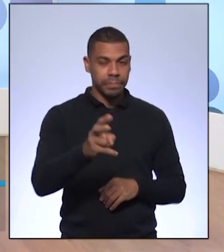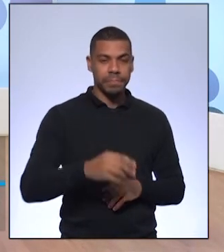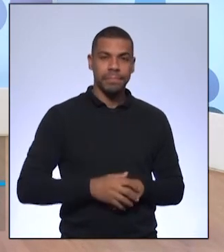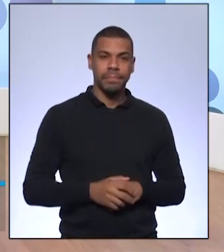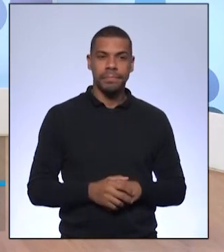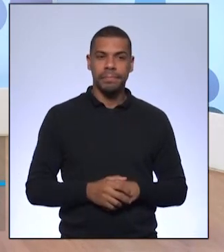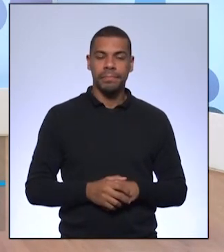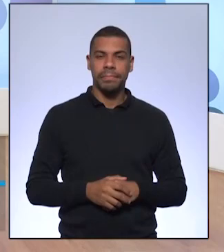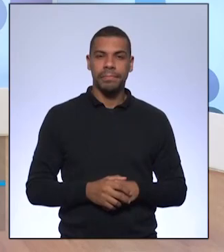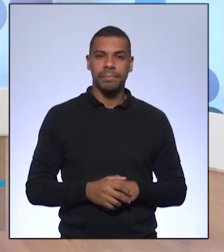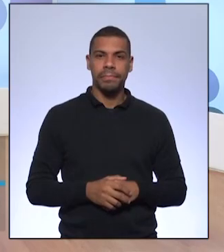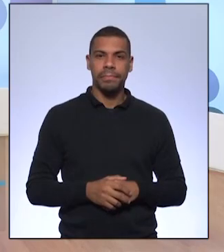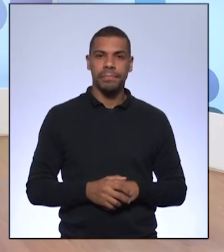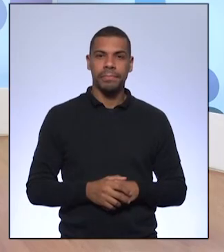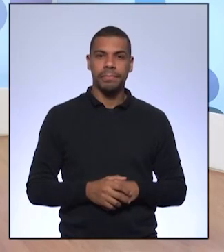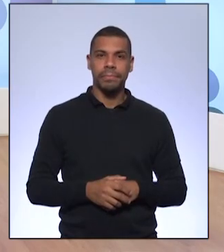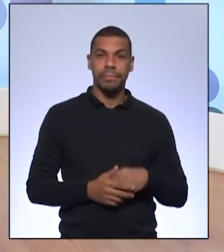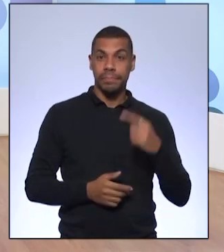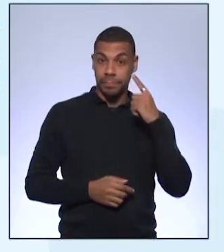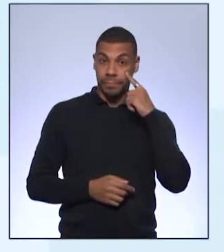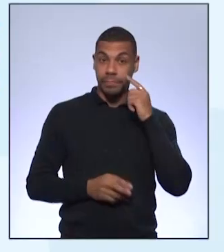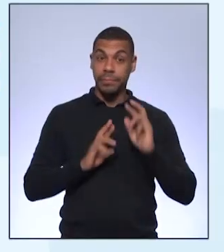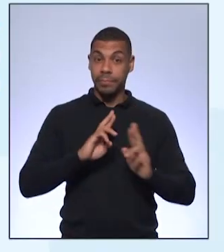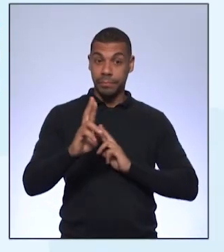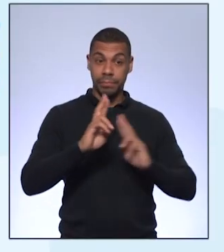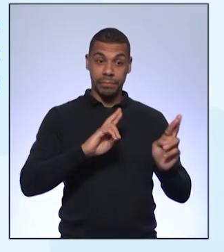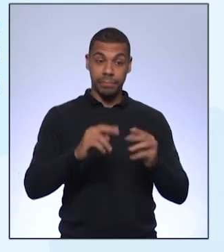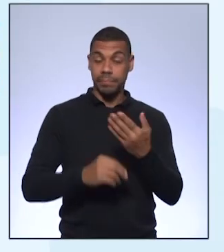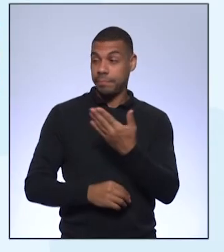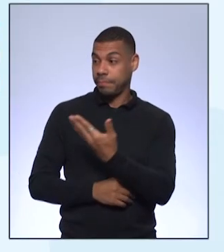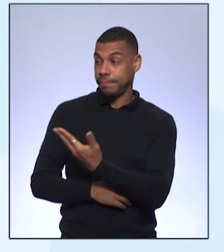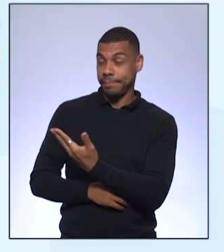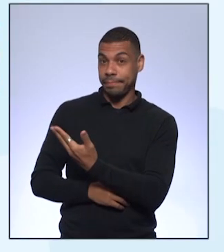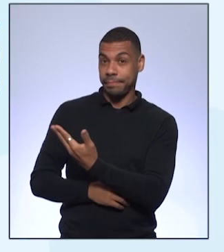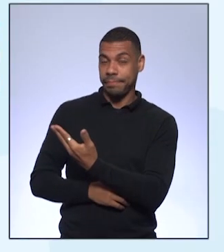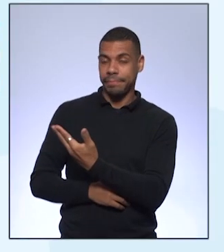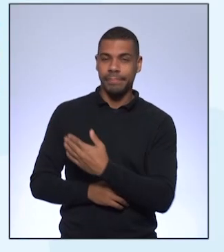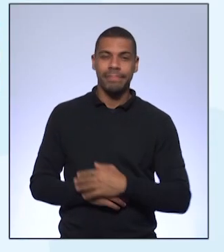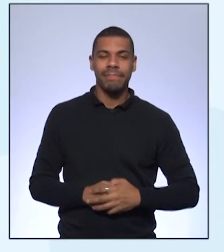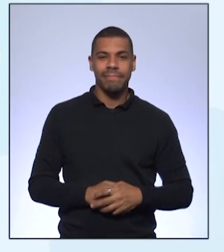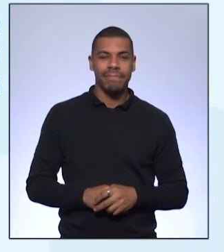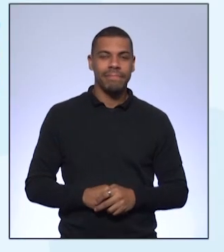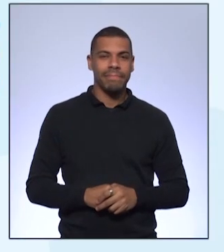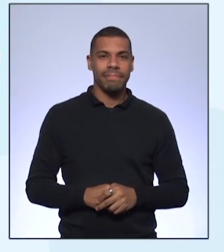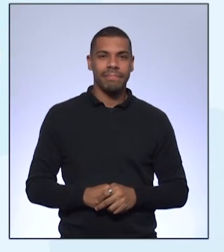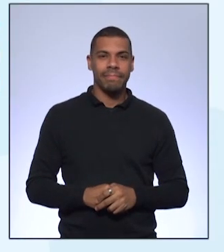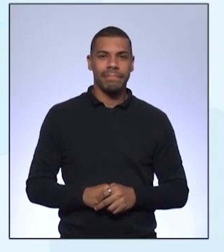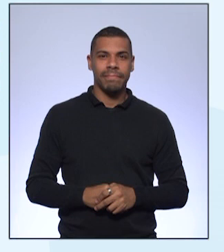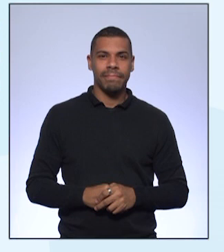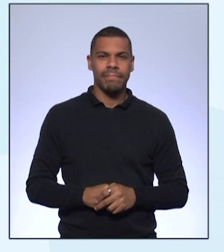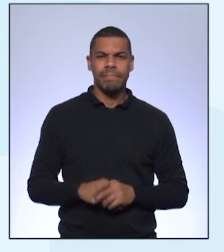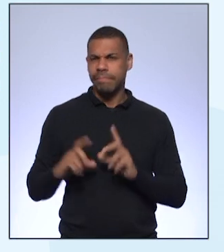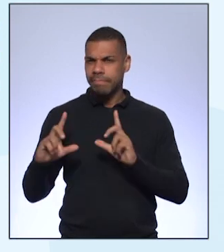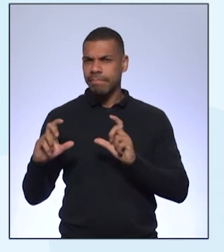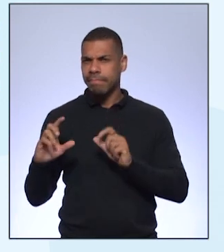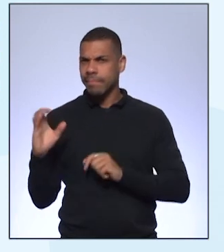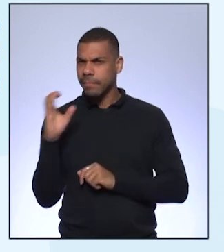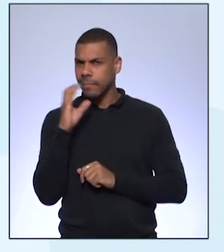Tá? A resolução da atividade 3, sim, é possível. Tal. A gente já falou sobre isso. Querem printar? Acho que não precisa,